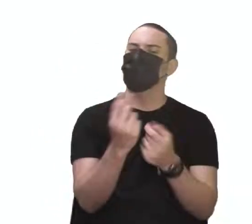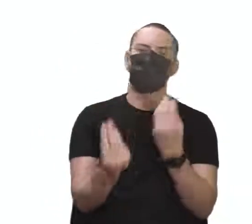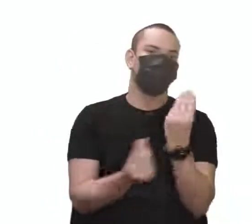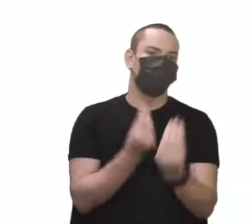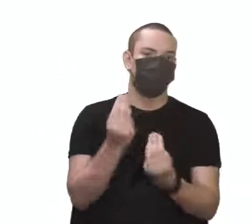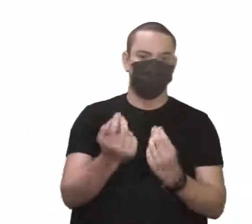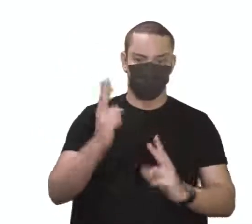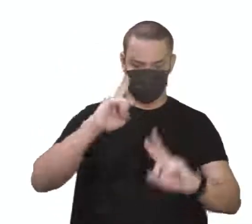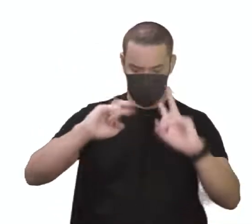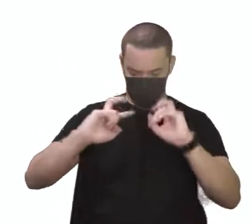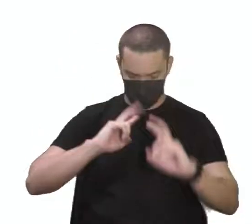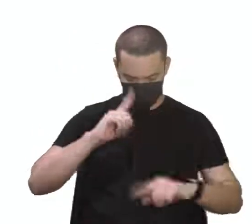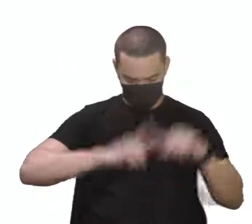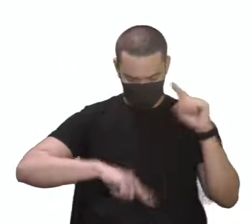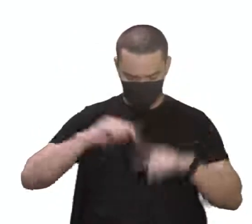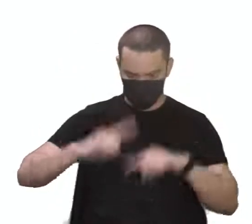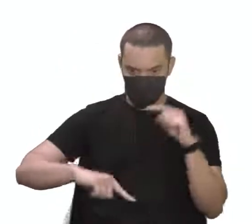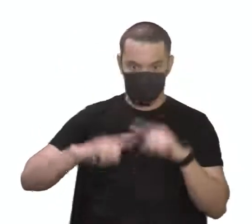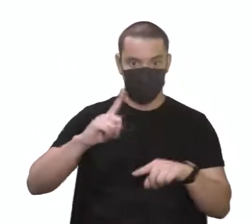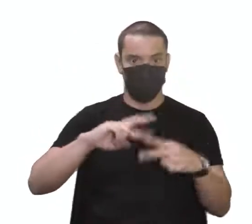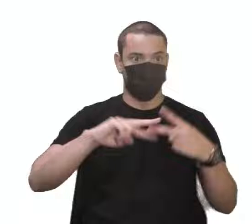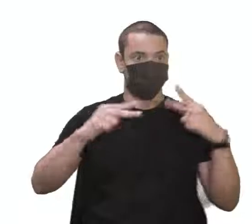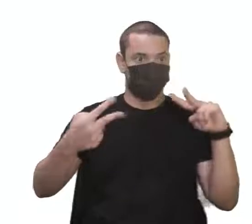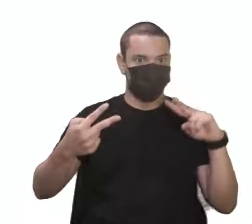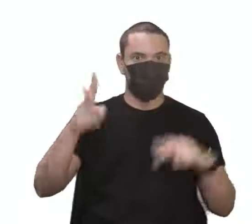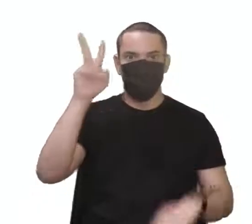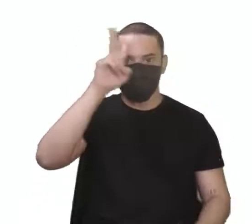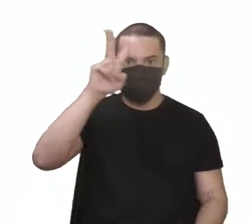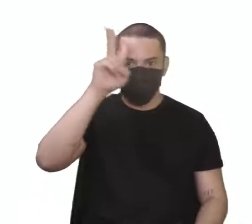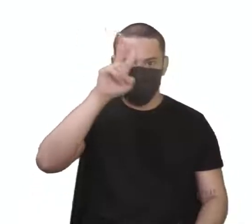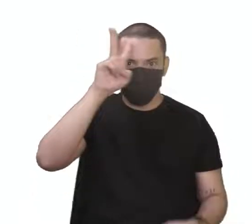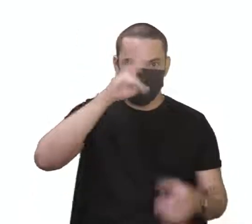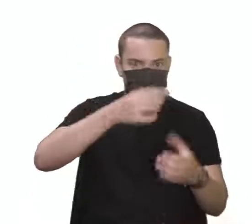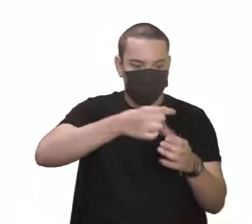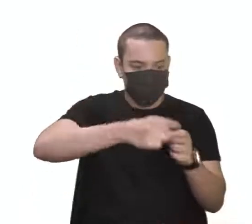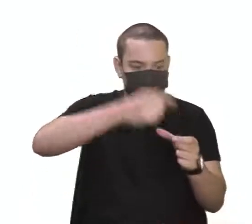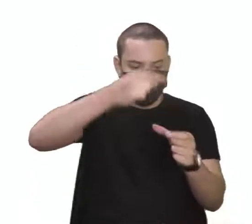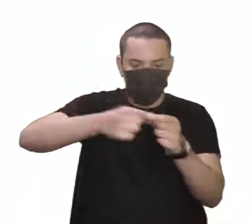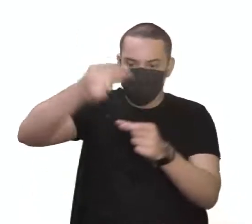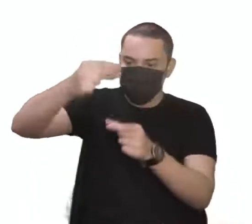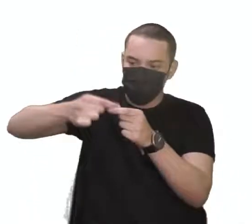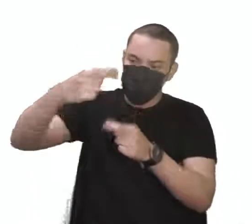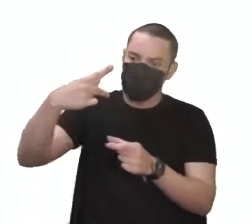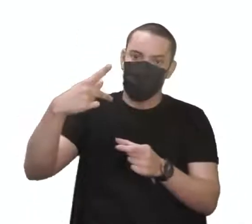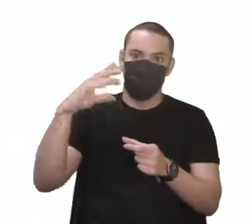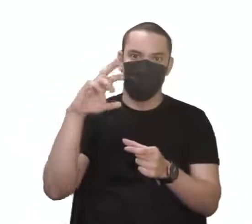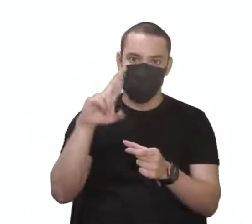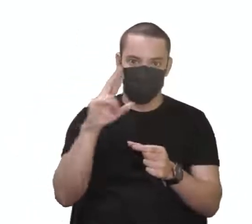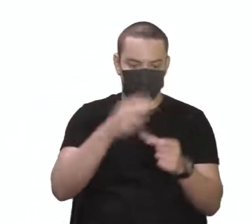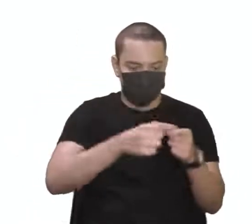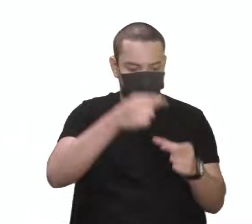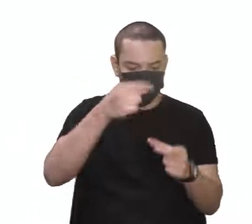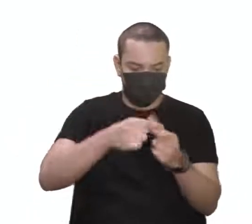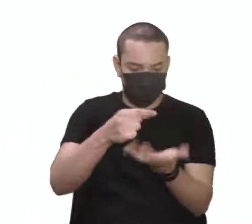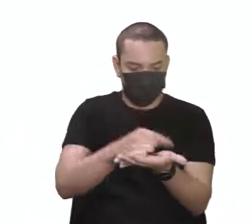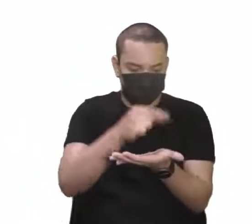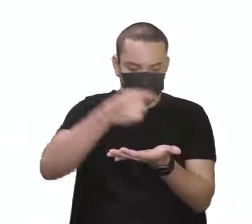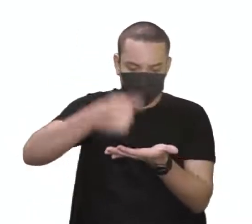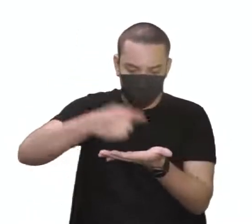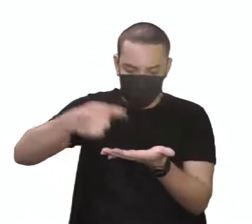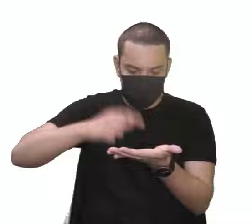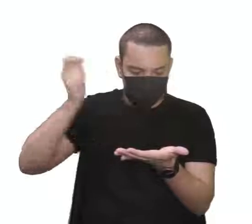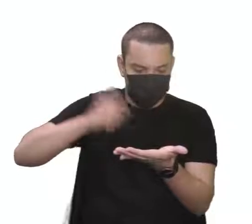professor? Extraindo o material genético dele. Lembra aqueles vidrinhos de tubinhos de PCR, onde você